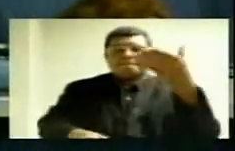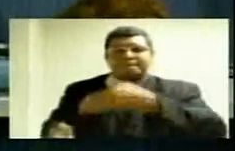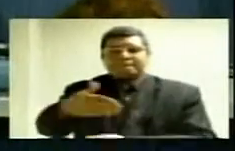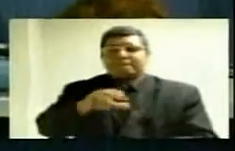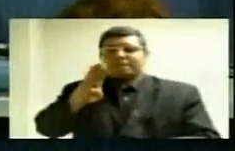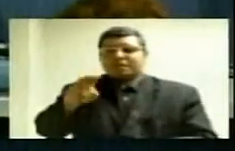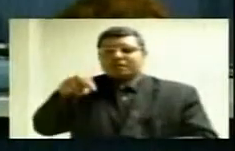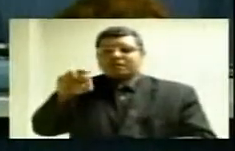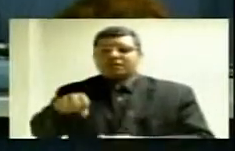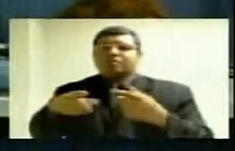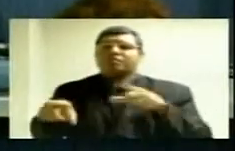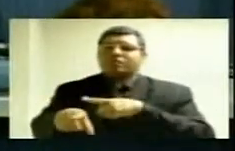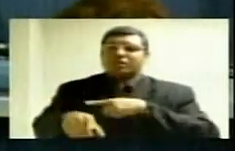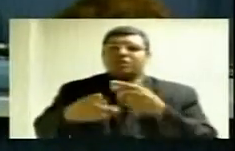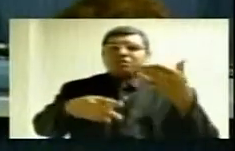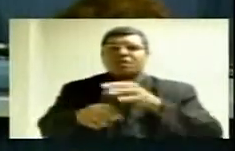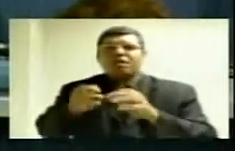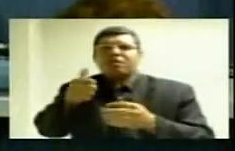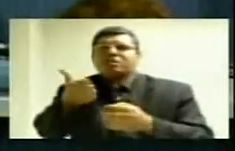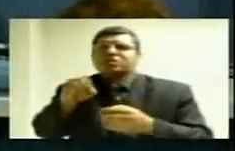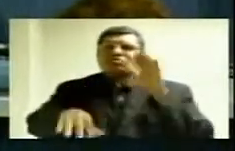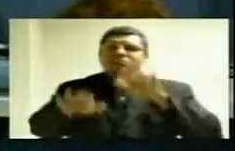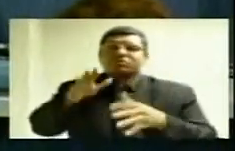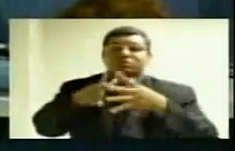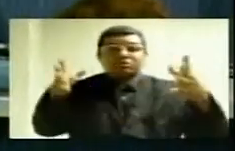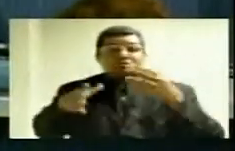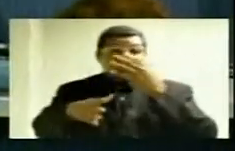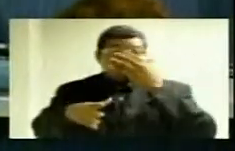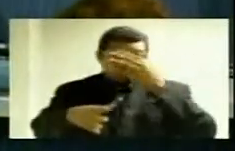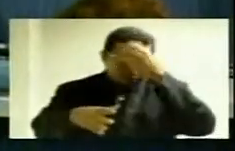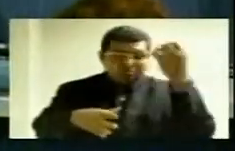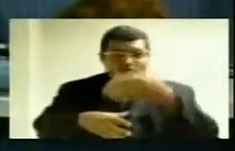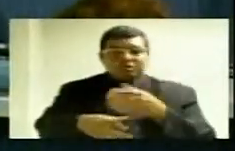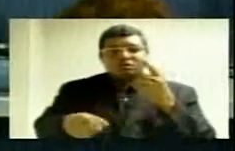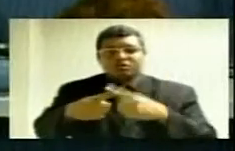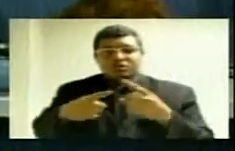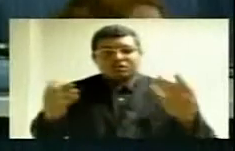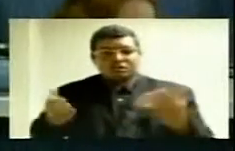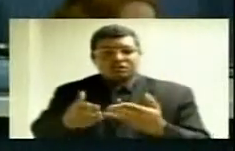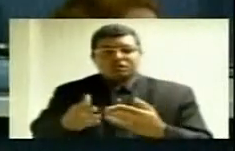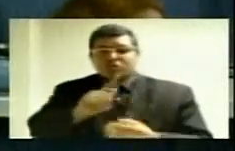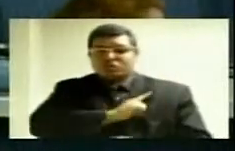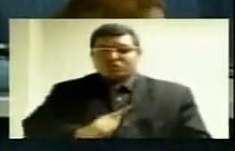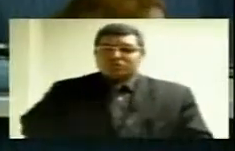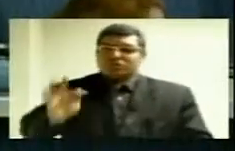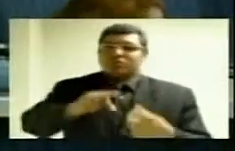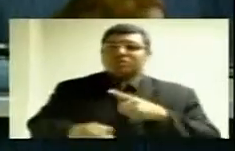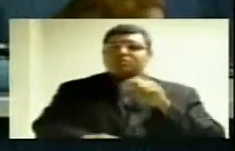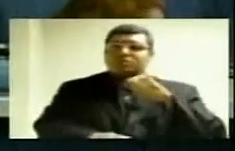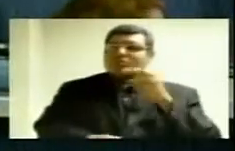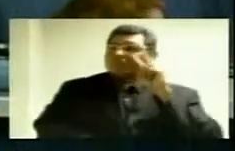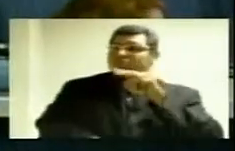do BNDES, tem um PIB quase 10 vezes maior do que o do Amazonas. Portanto, o governo federal